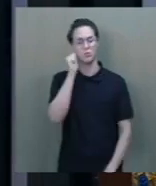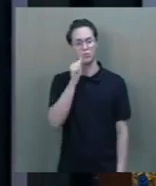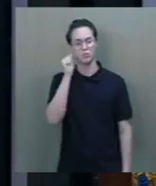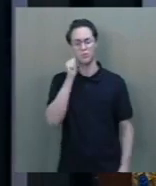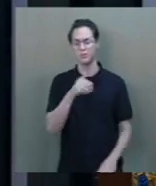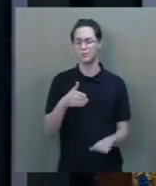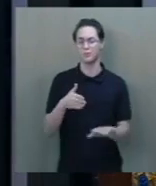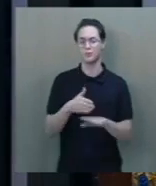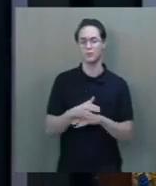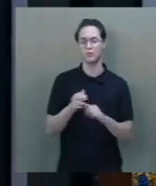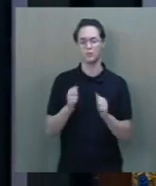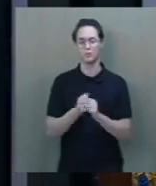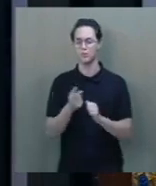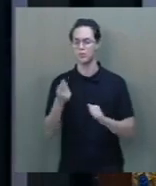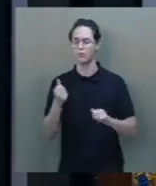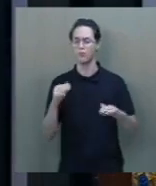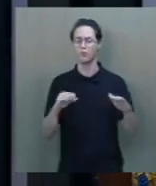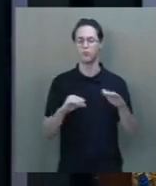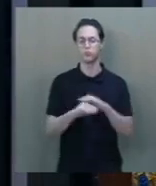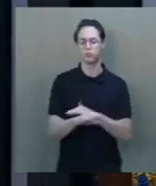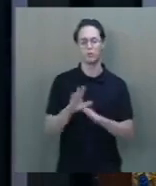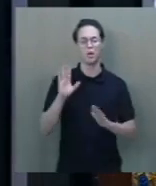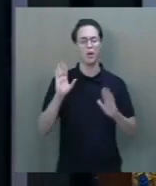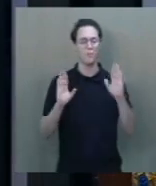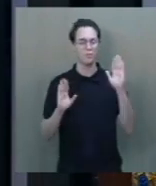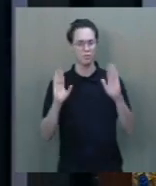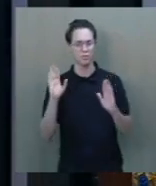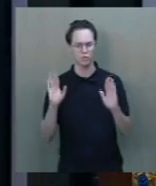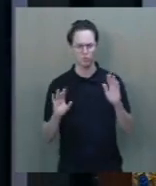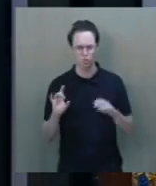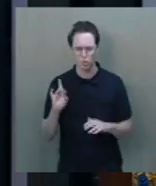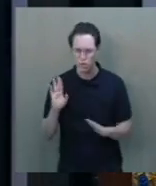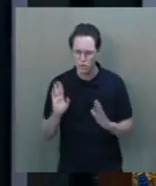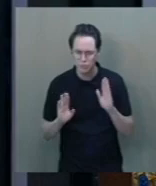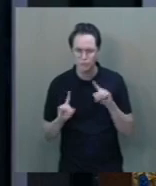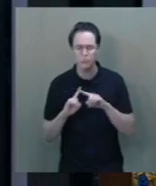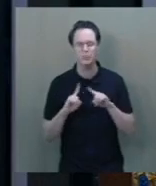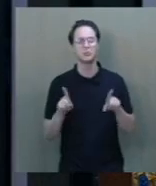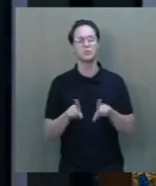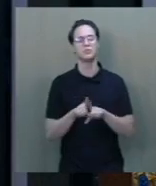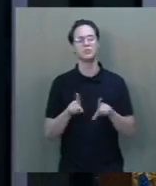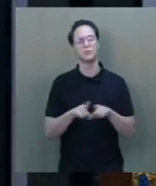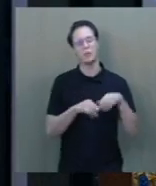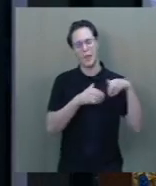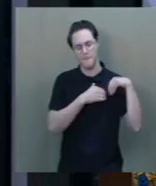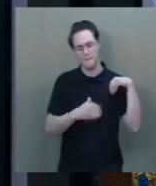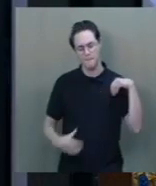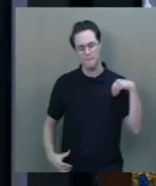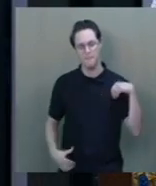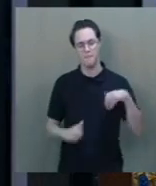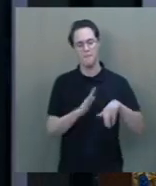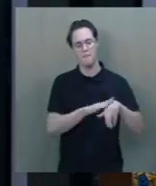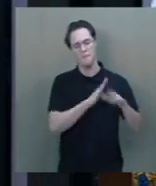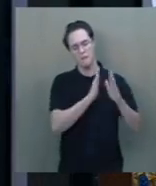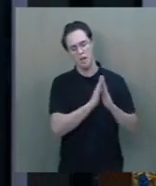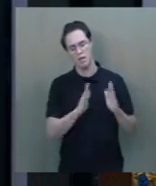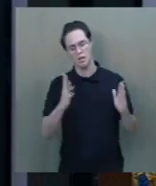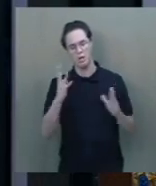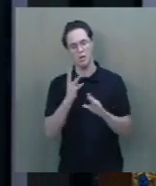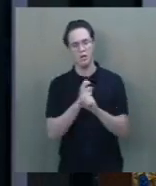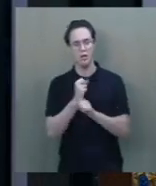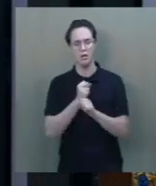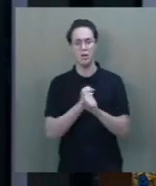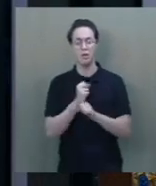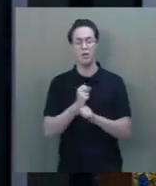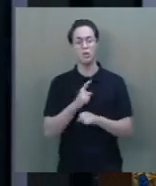mulheres com financiamento de campanha, não só de campanha, mas também de mandato. medidas contra o racismo, patrocinado